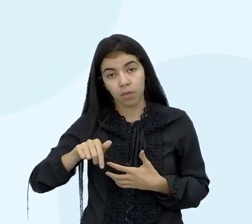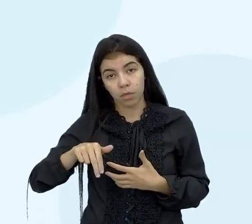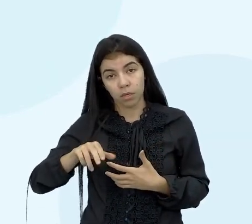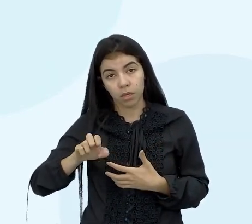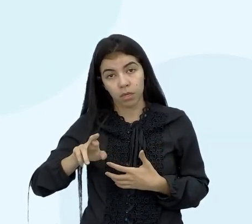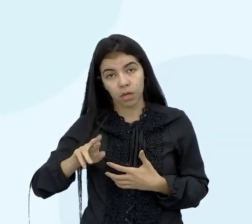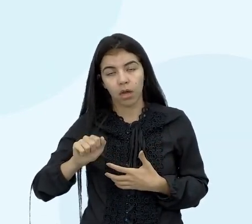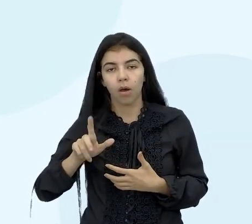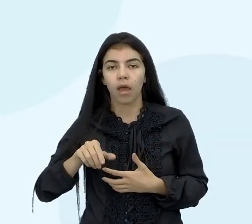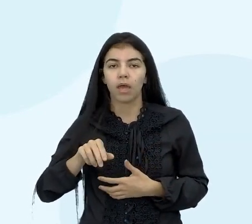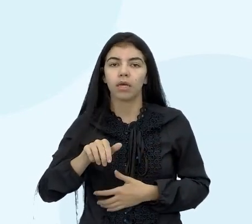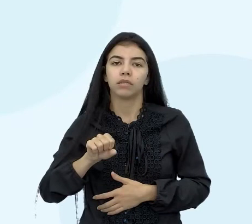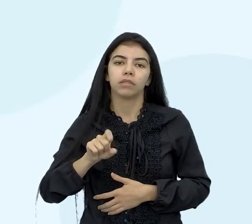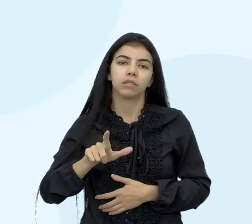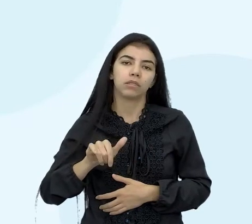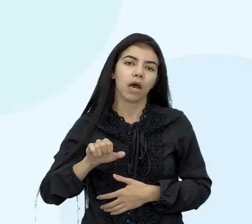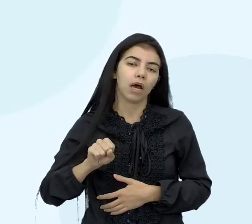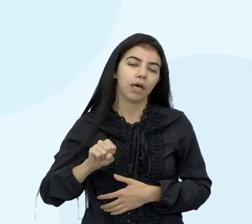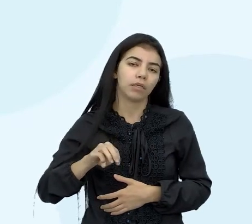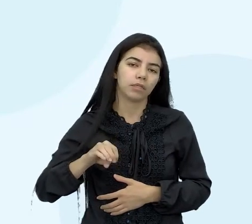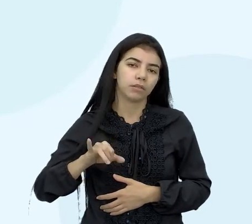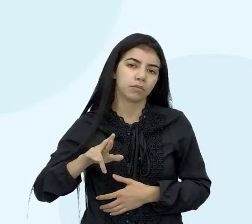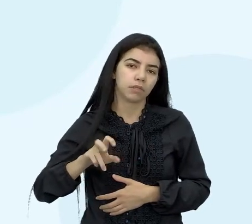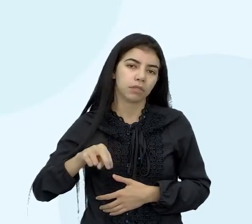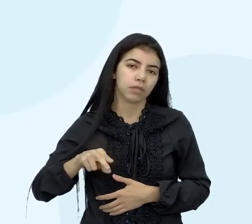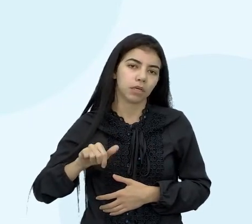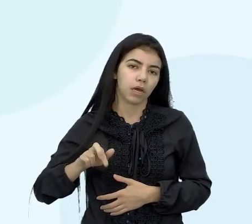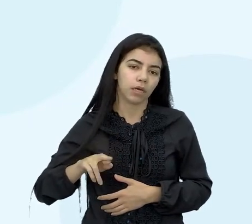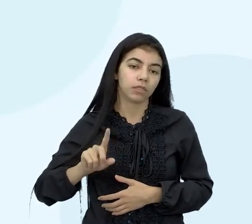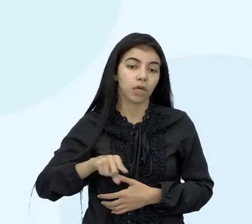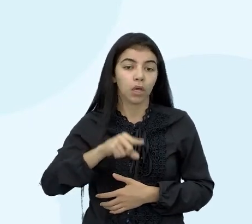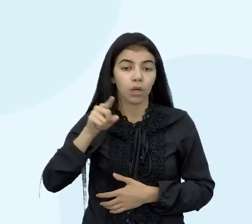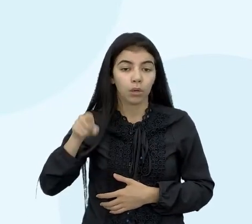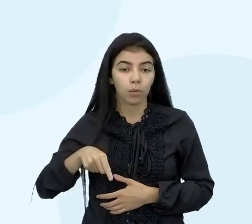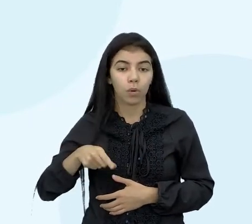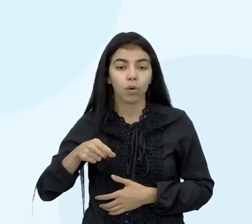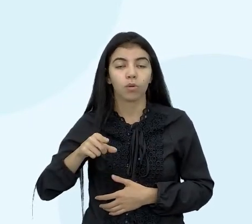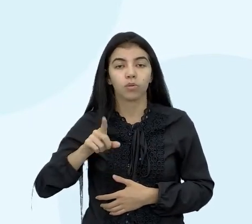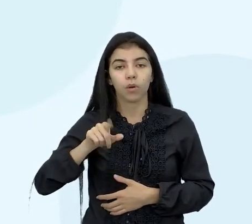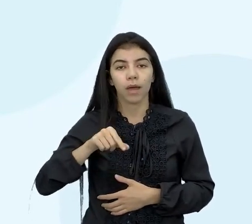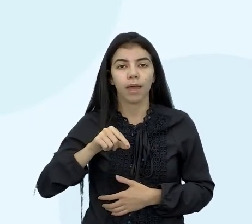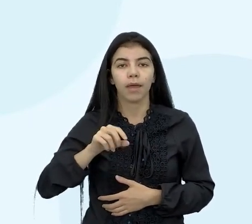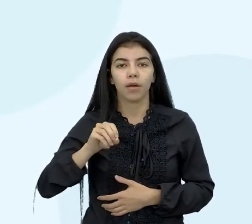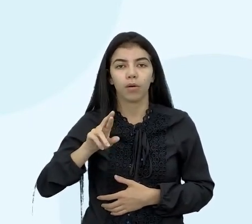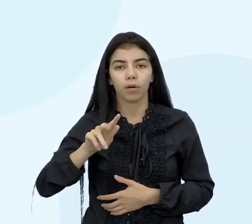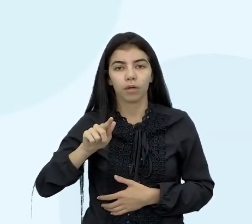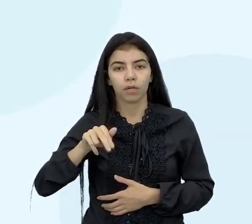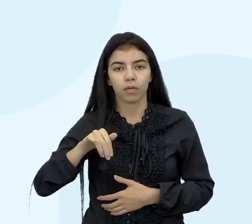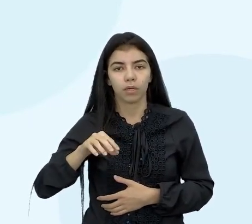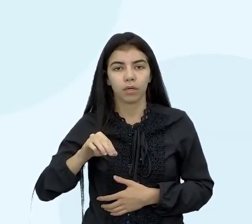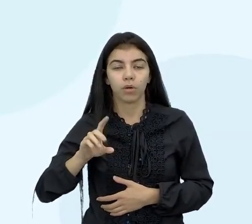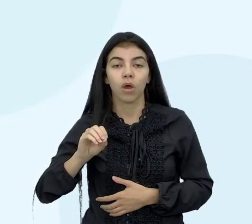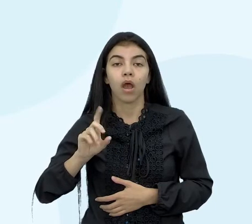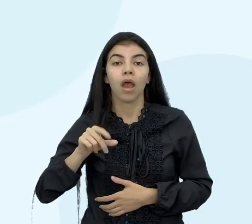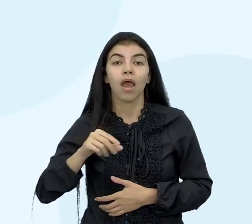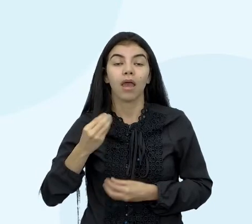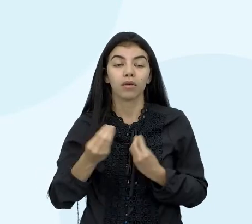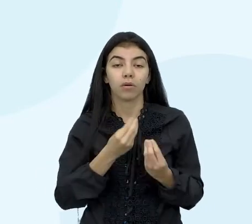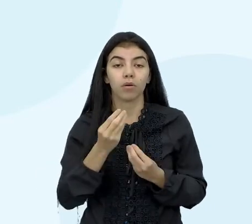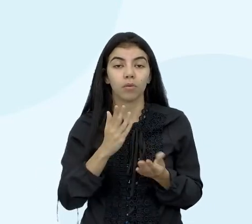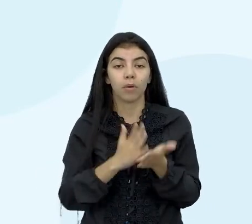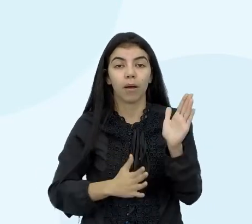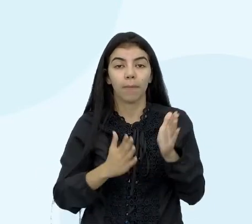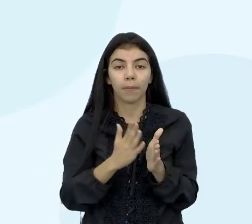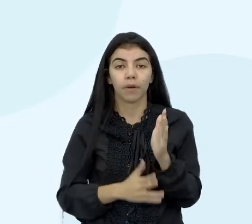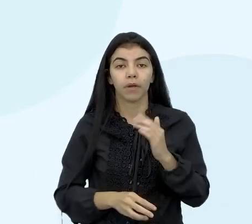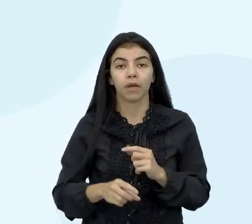dos sais minerais. E quando eu falo de compostos orgânicos, são aqueles obtidos a partir de